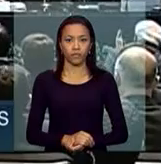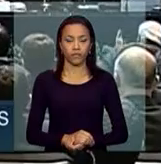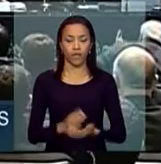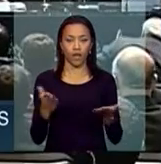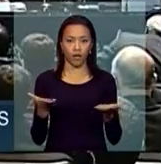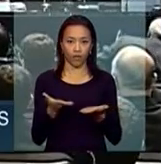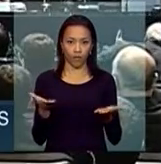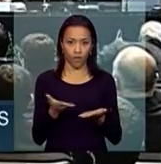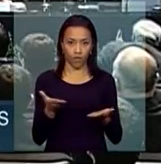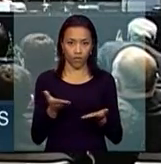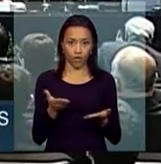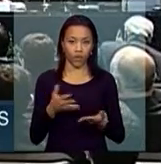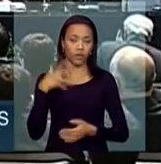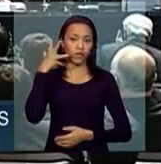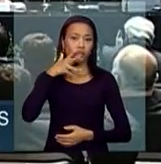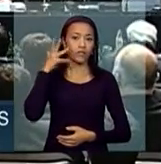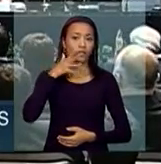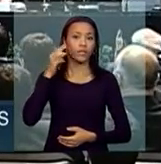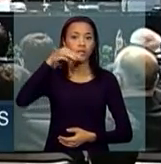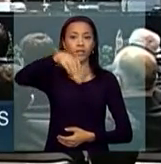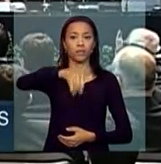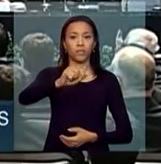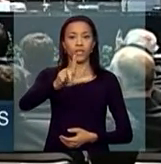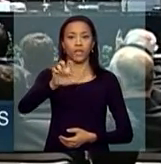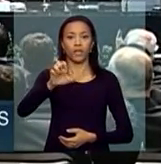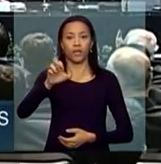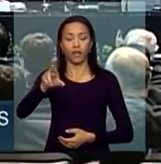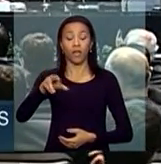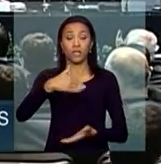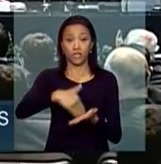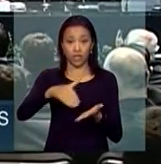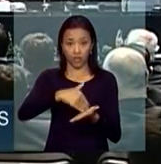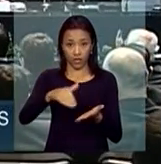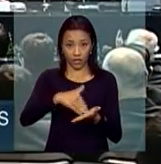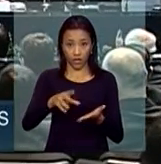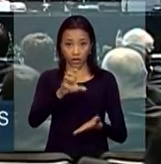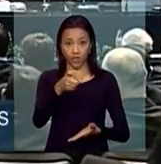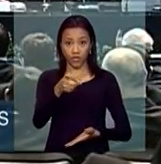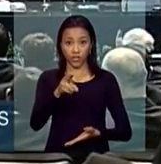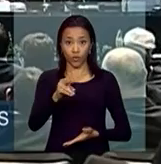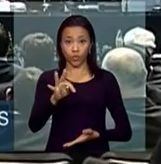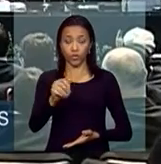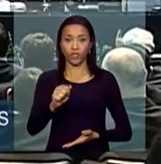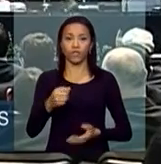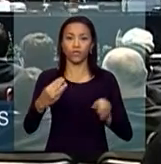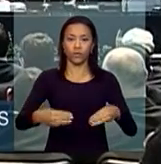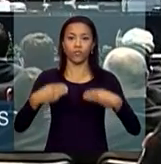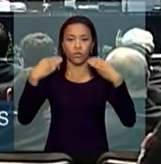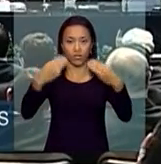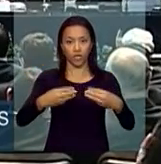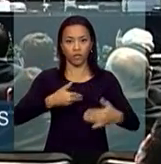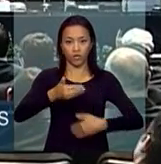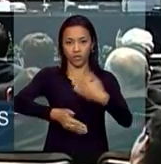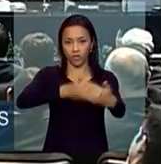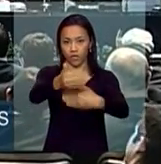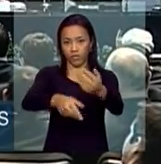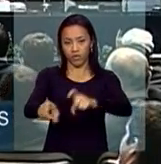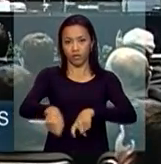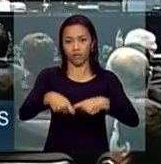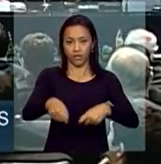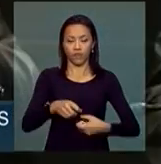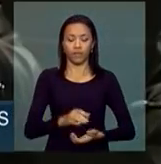Ouviremos agora o senhor Laudemir Miller, secretário executivo do Ministério do Desenvolvimento Agrário. Bom